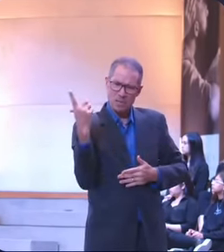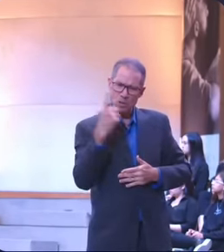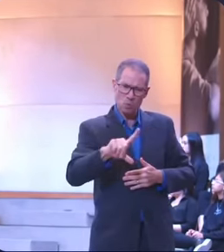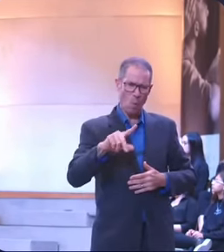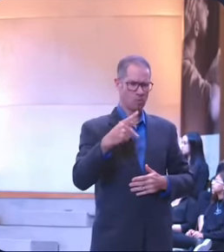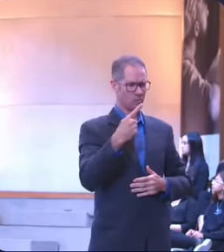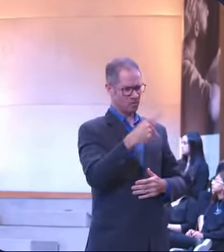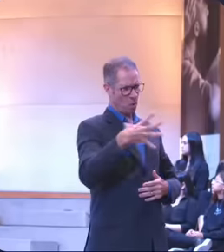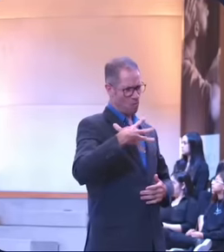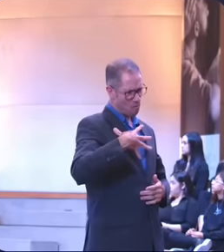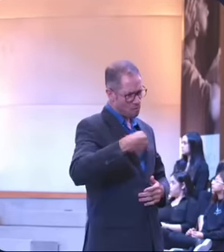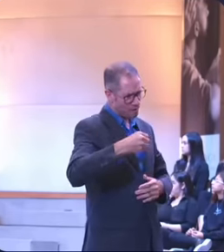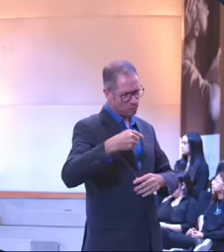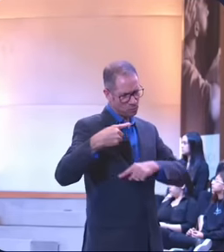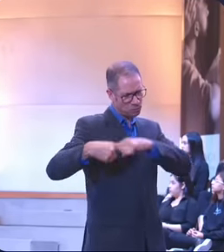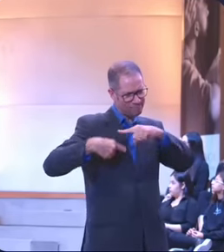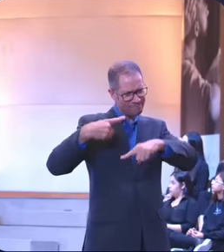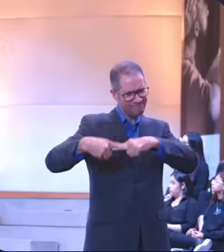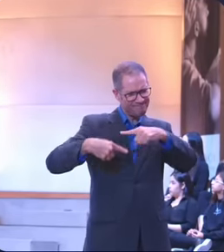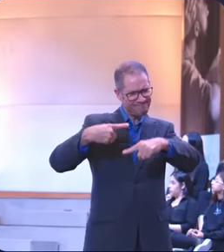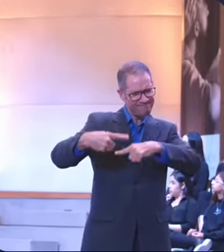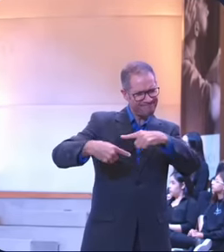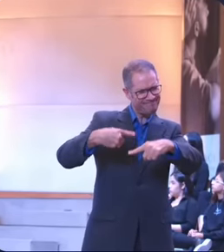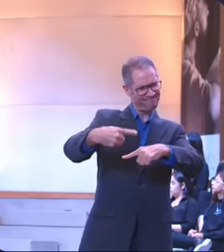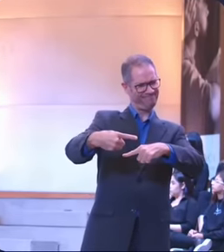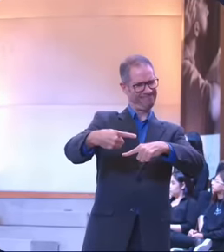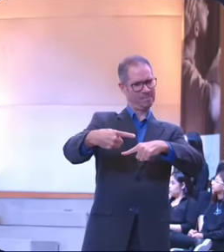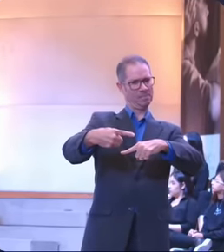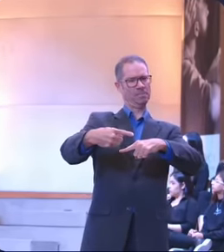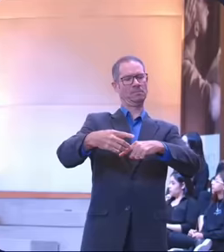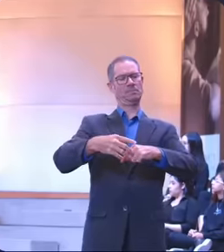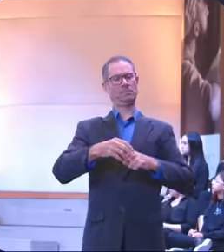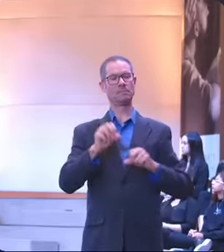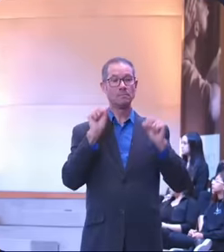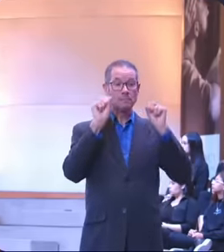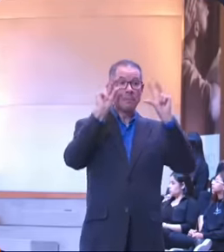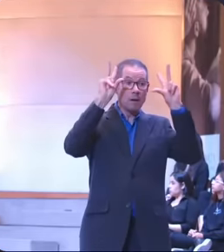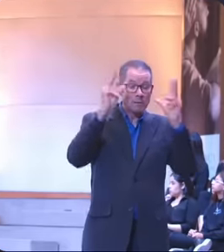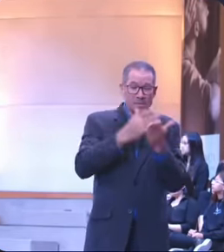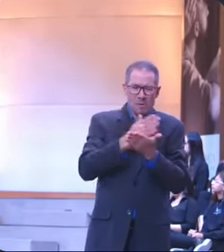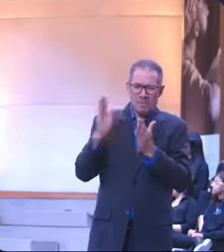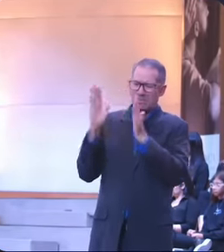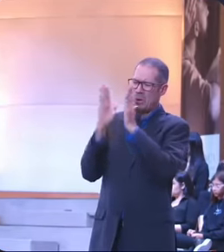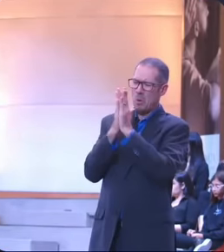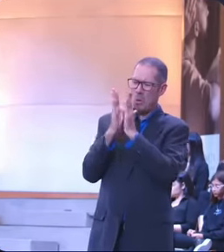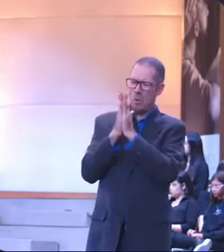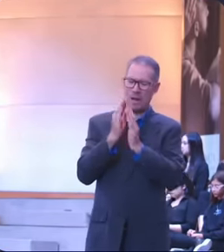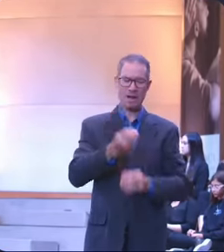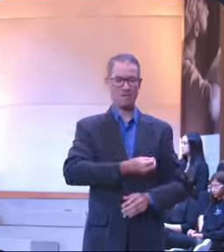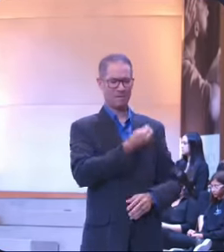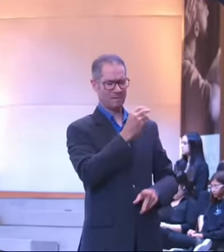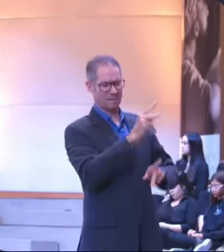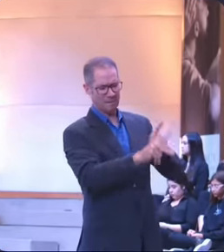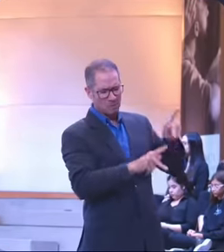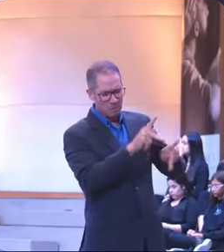filhos e da sua descendência. E aí então Moisés começa a orar pelo povo.